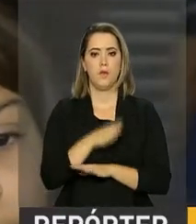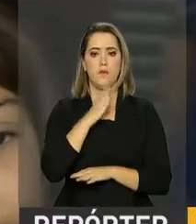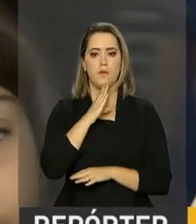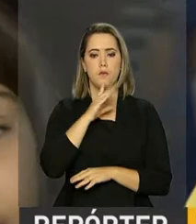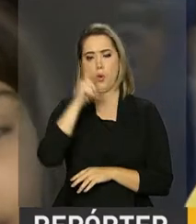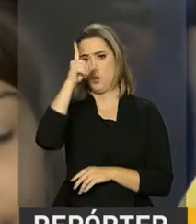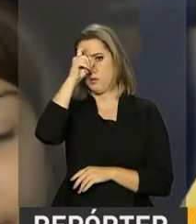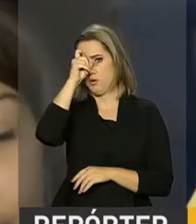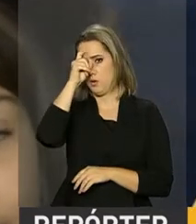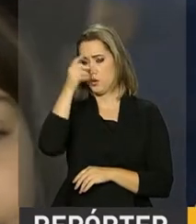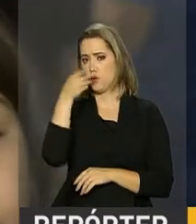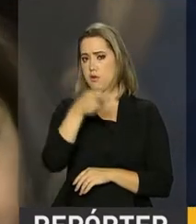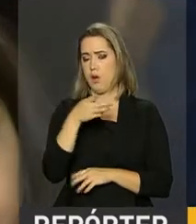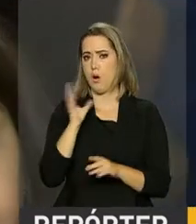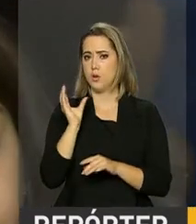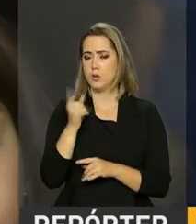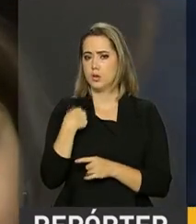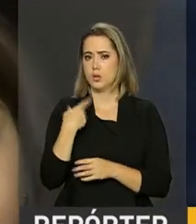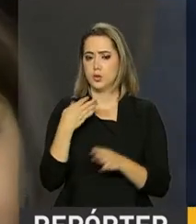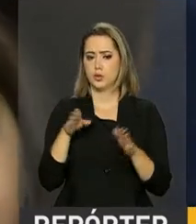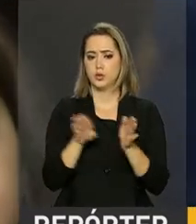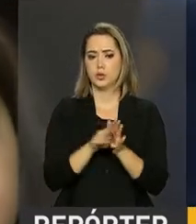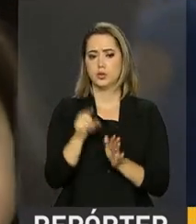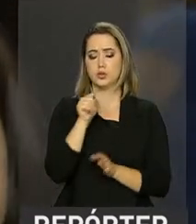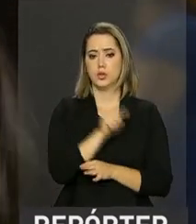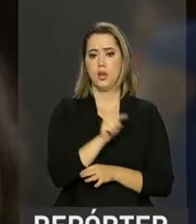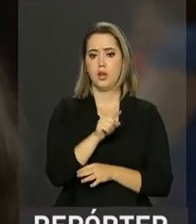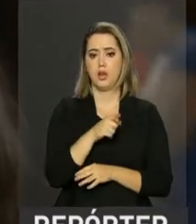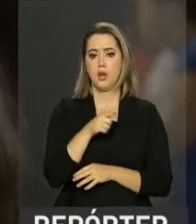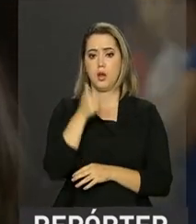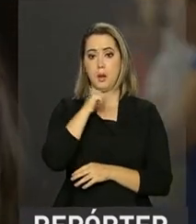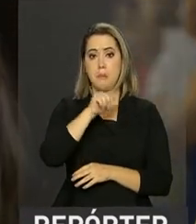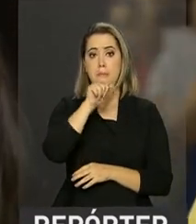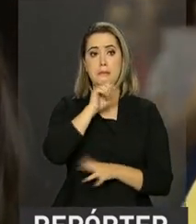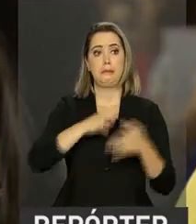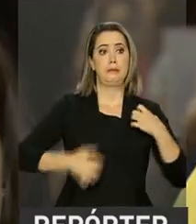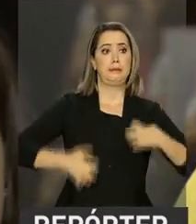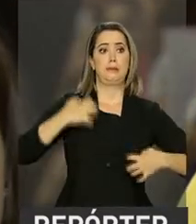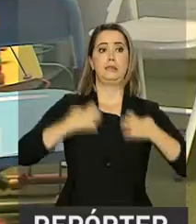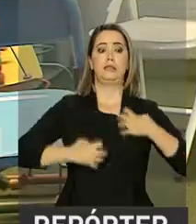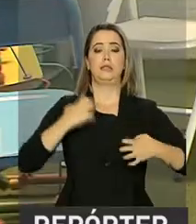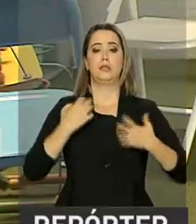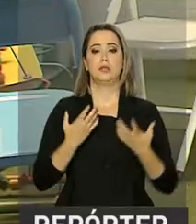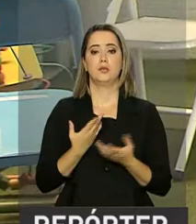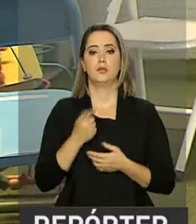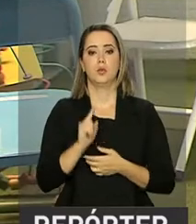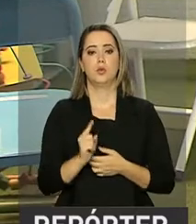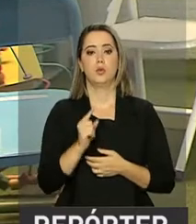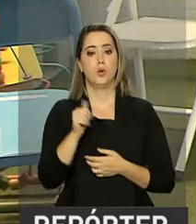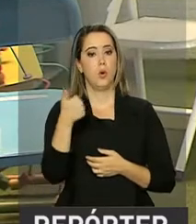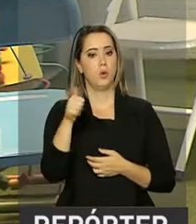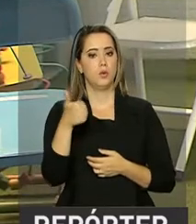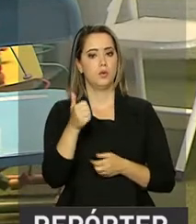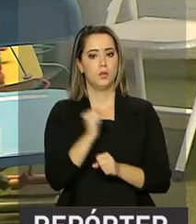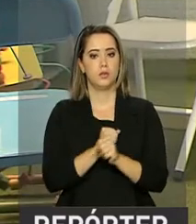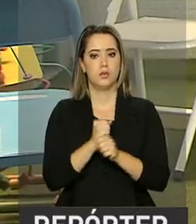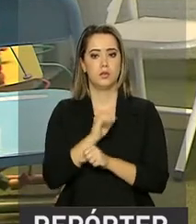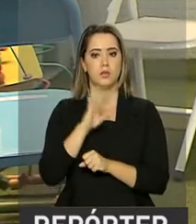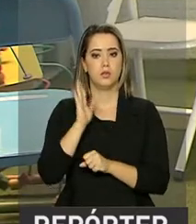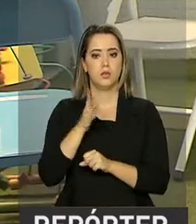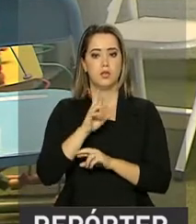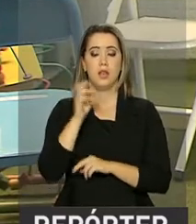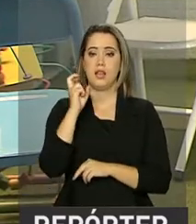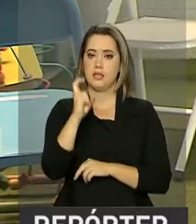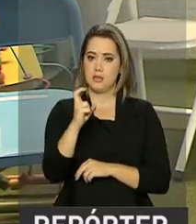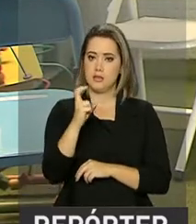correndo sei lá tal a mundial da desesperada com apenas 11 anos no ramo já passou por